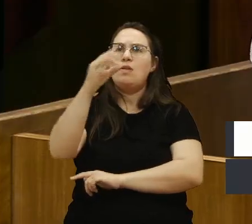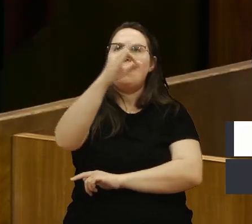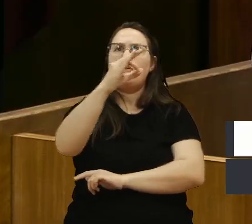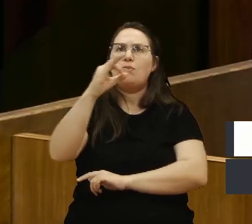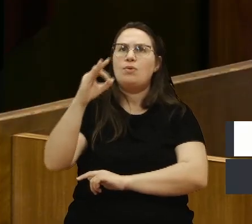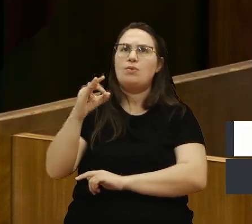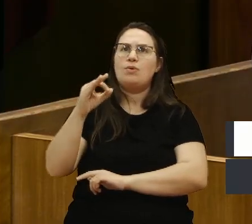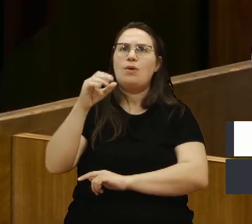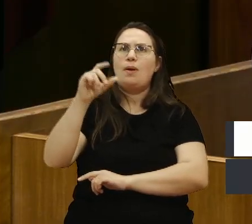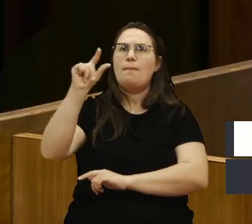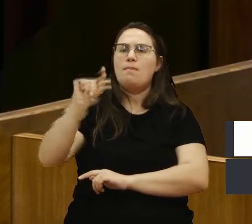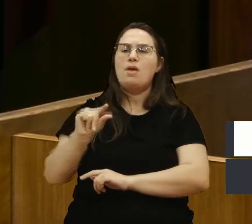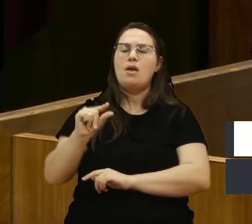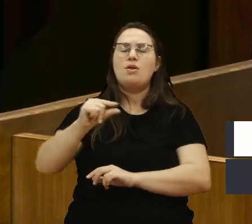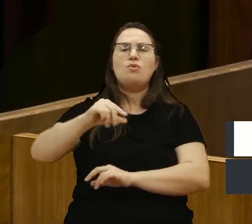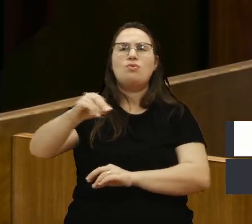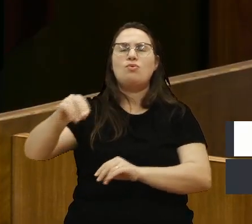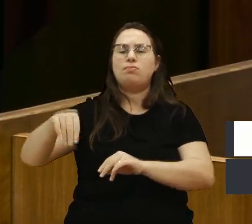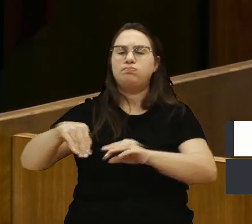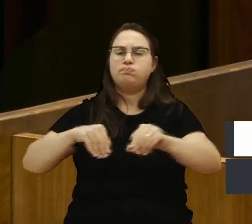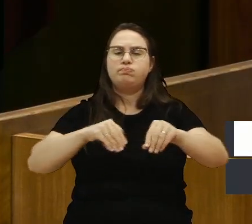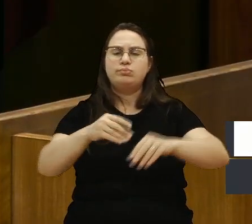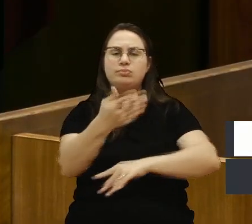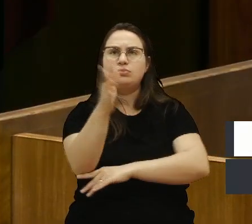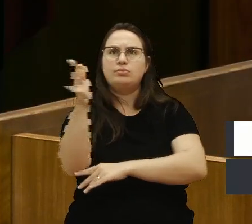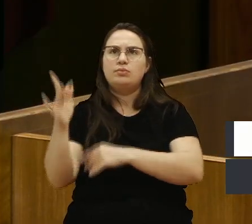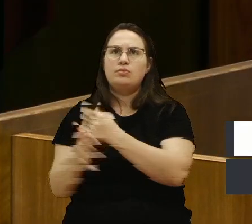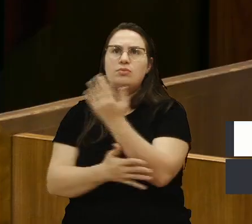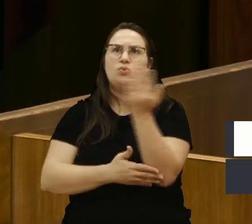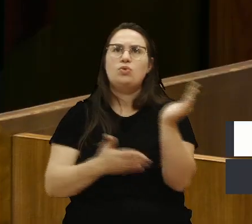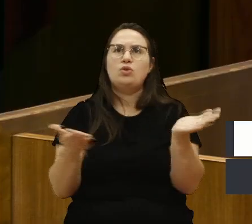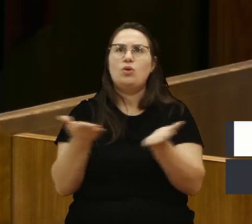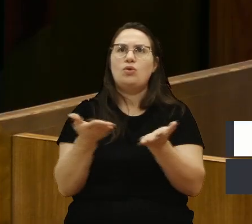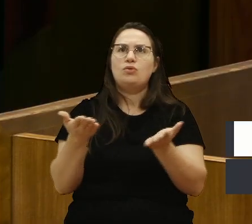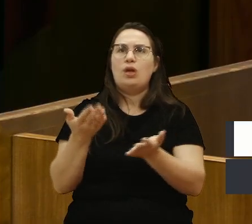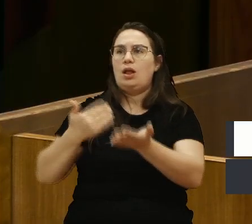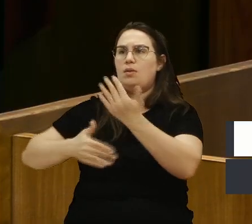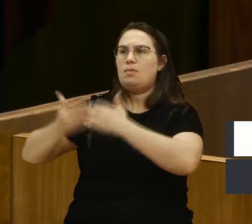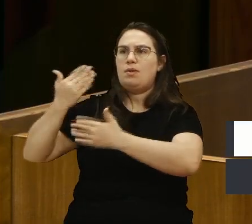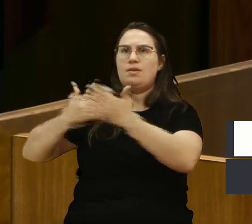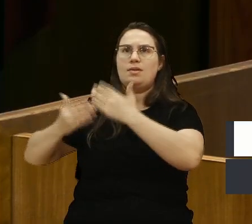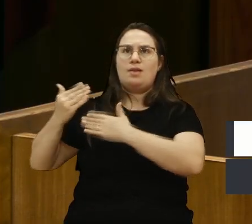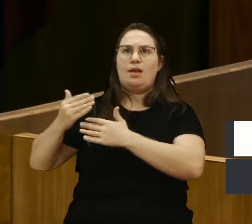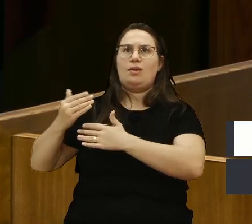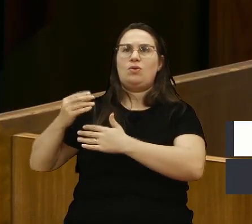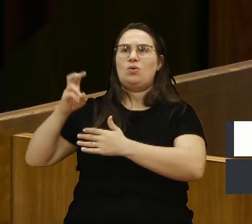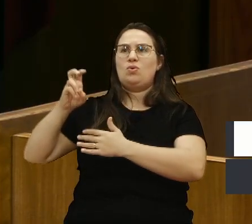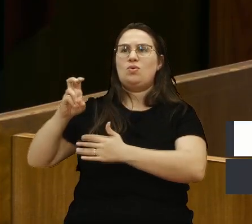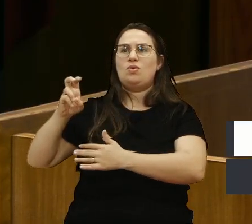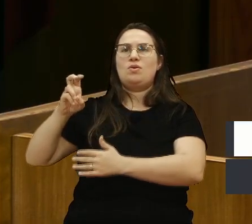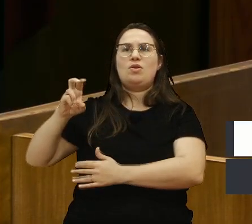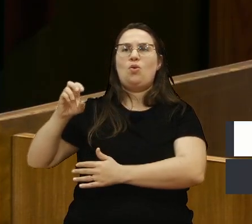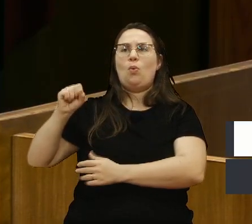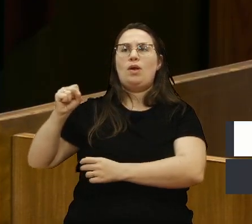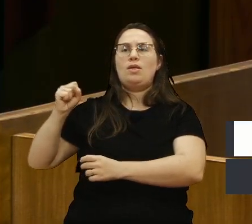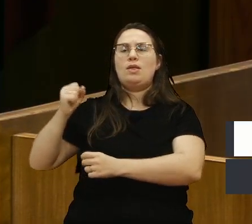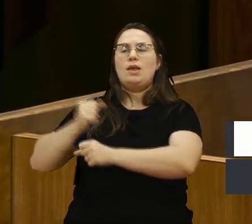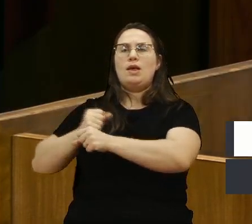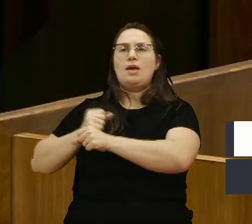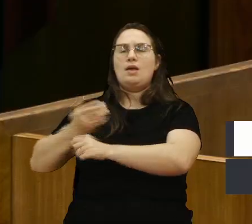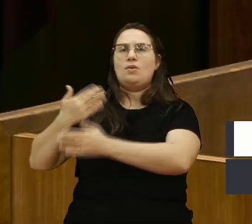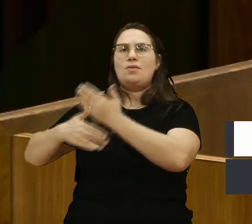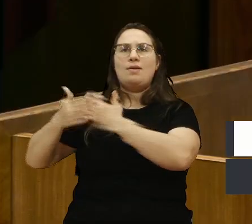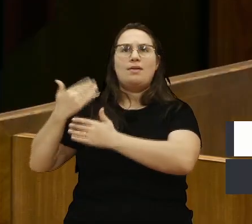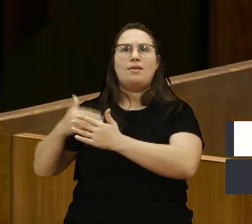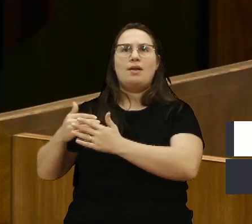32% a menos vegetação do que tem hoje. Tinha aqui na nossa região há 50 anos atrás. E os